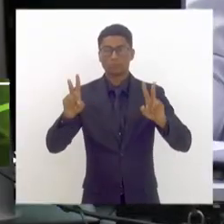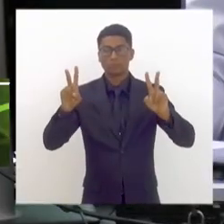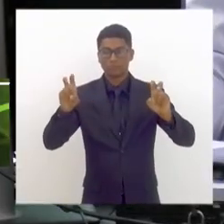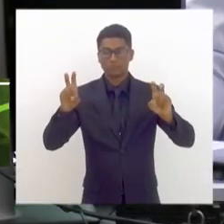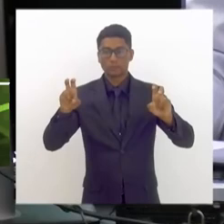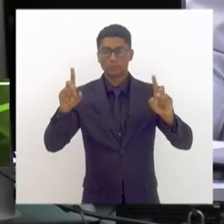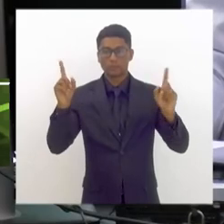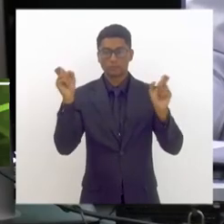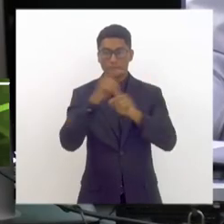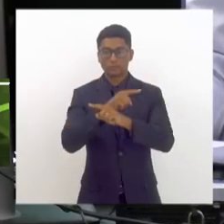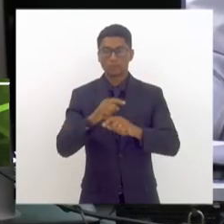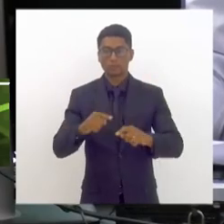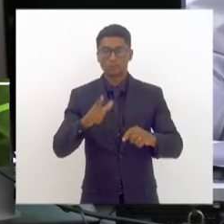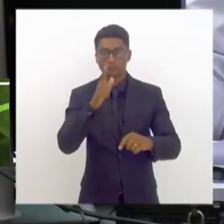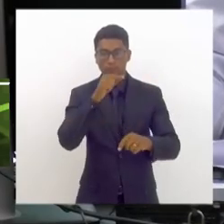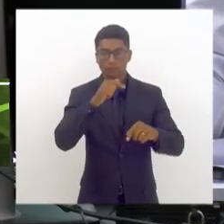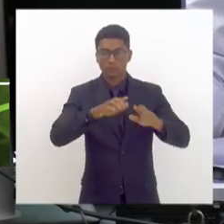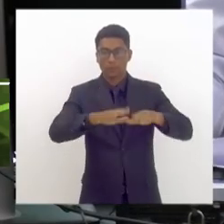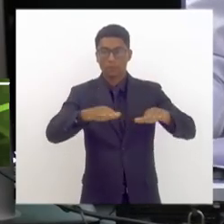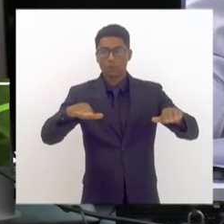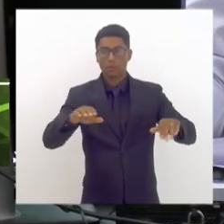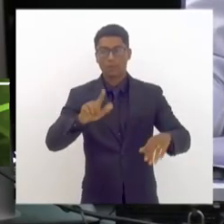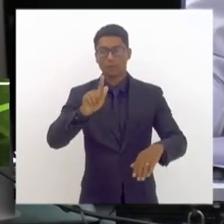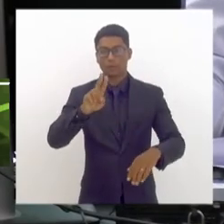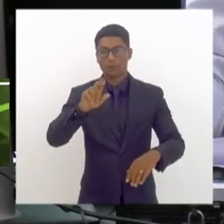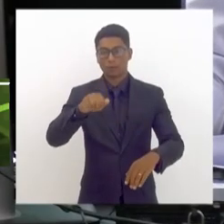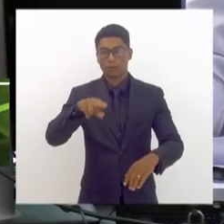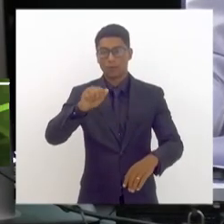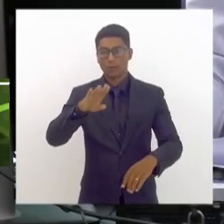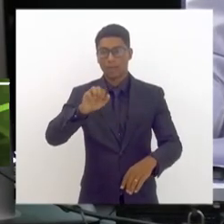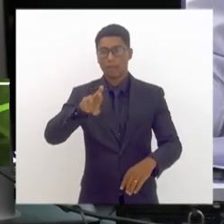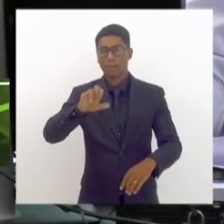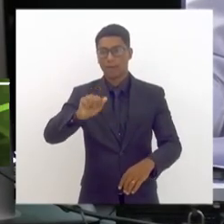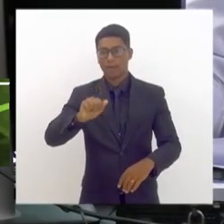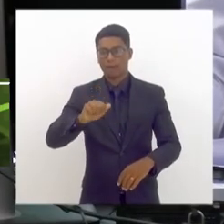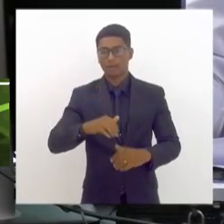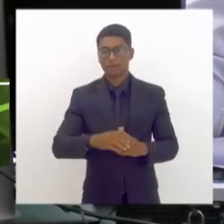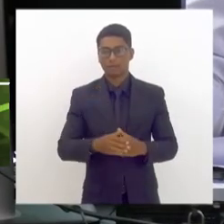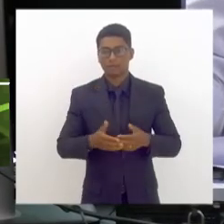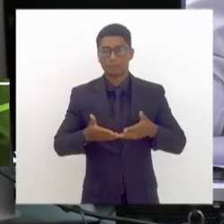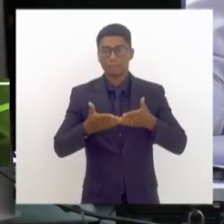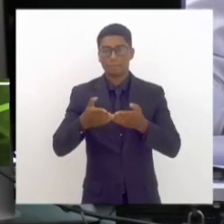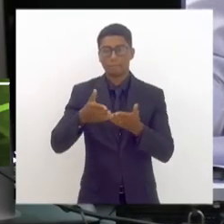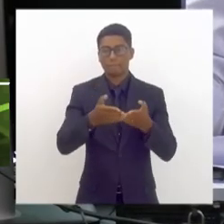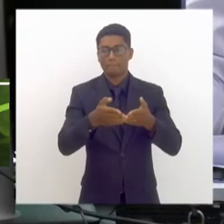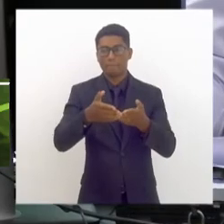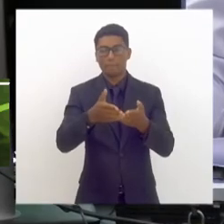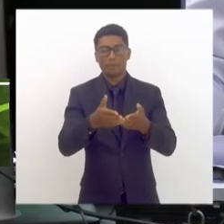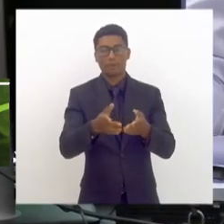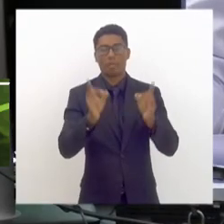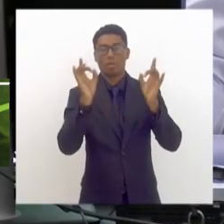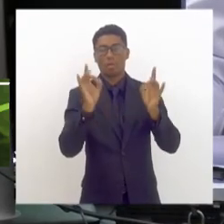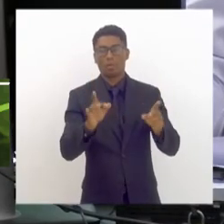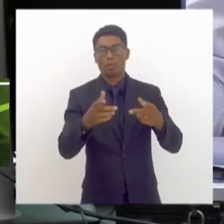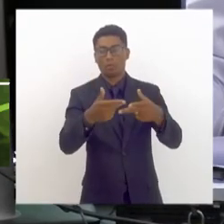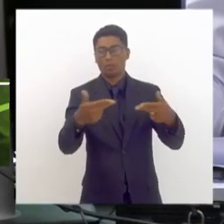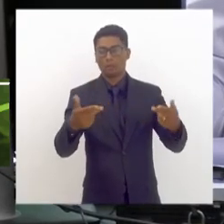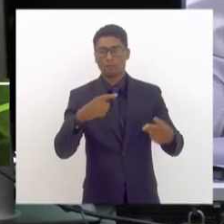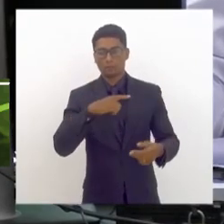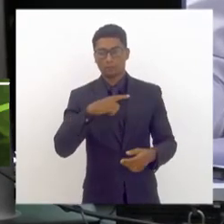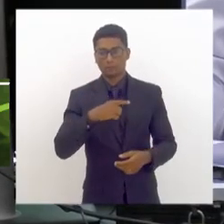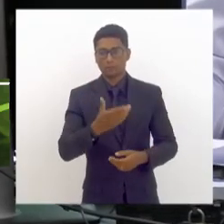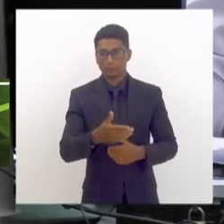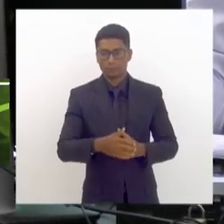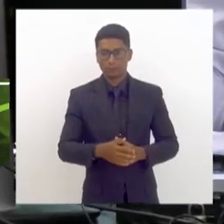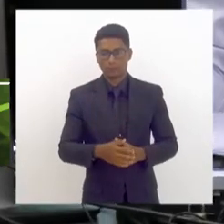que é o problema da Baía de Guanabara e essa situação de embarcações abandonadas, ou cemitério de embarcações abandonadas na Baía de